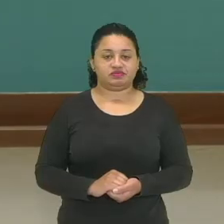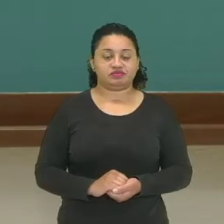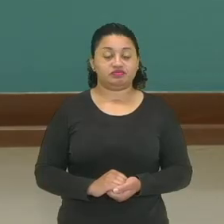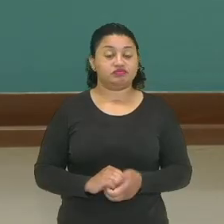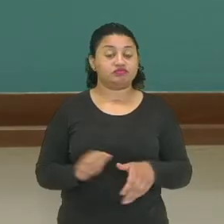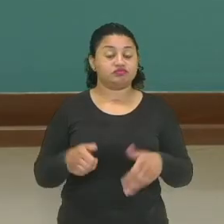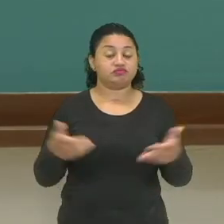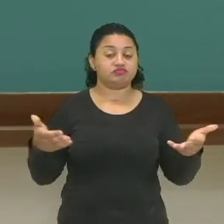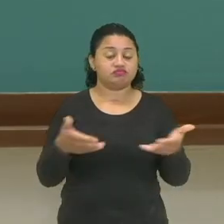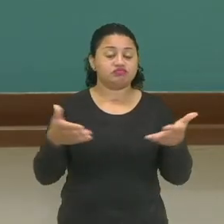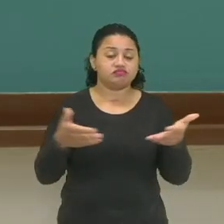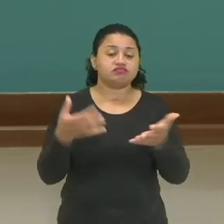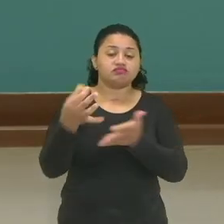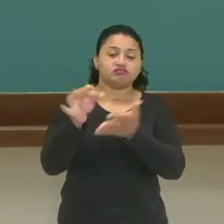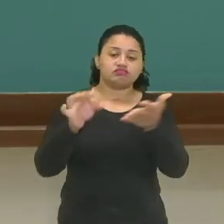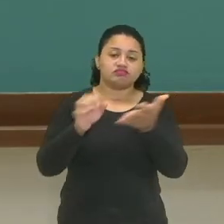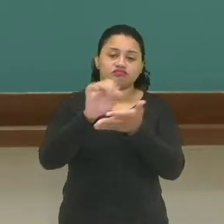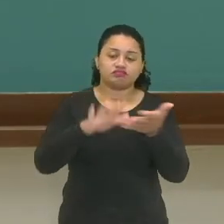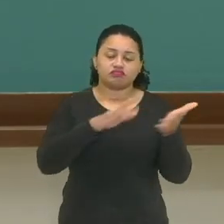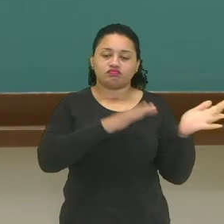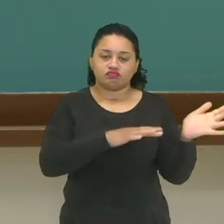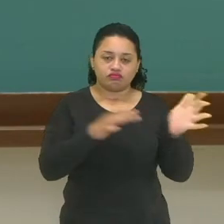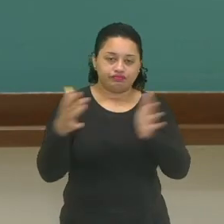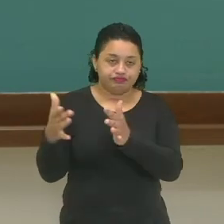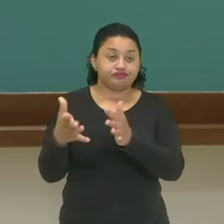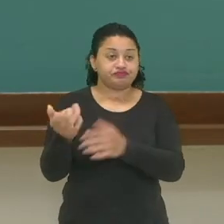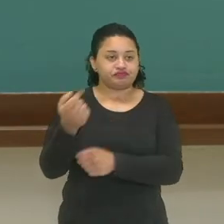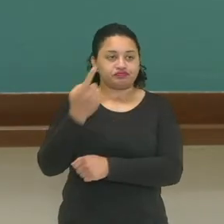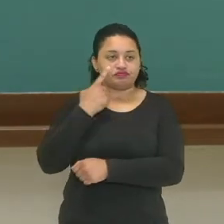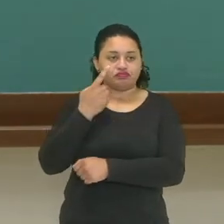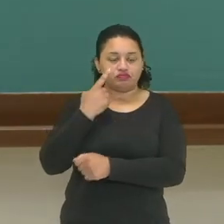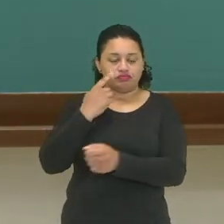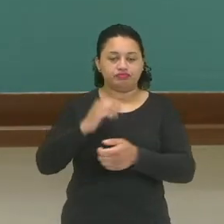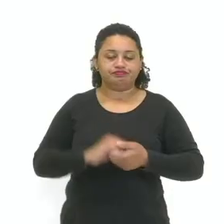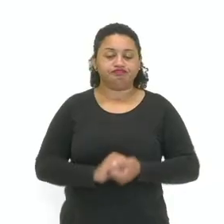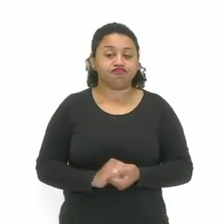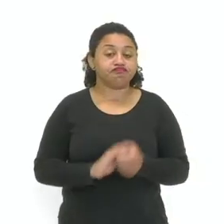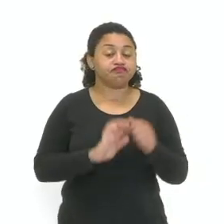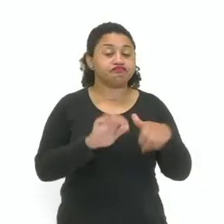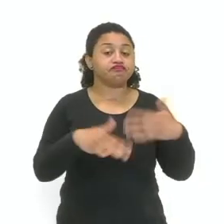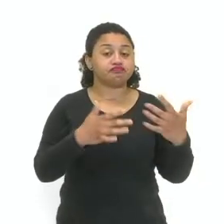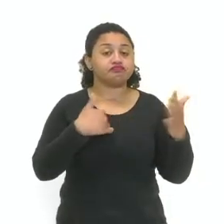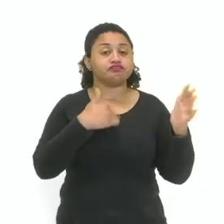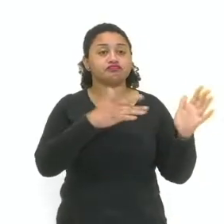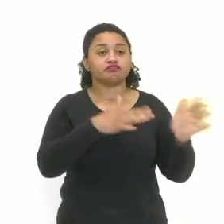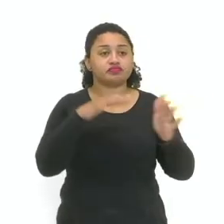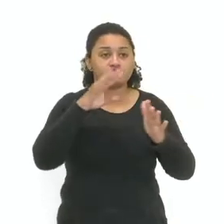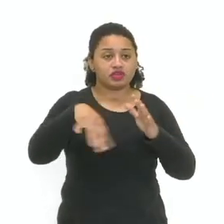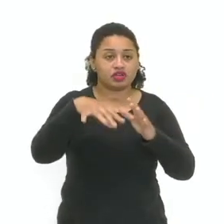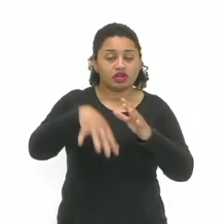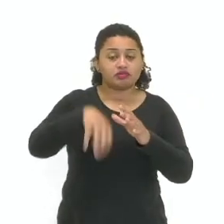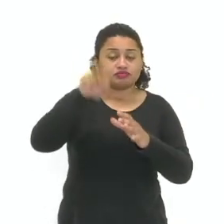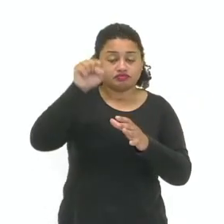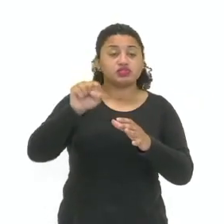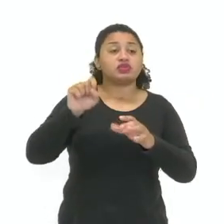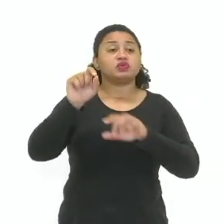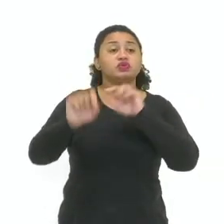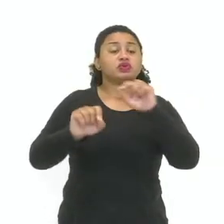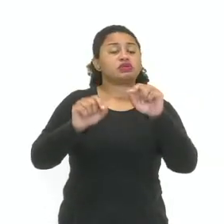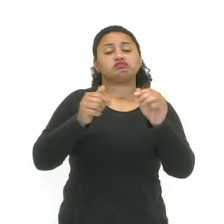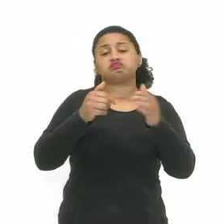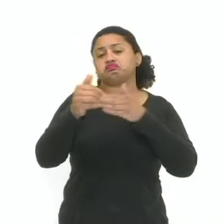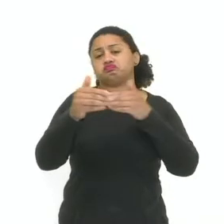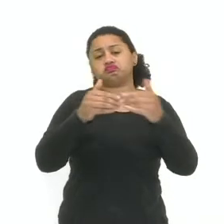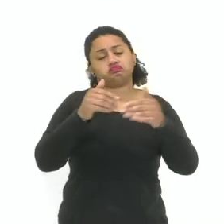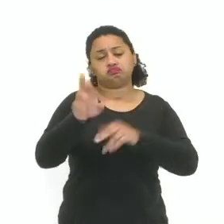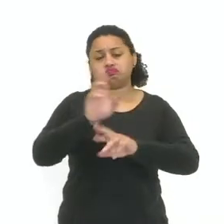vamos fazer aí a resolução passo a passo. Acompanhe comigo. Então, nós temos que a ordem de retirada das bolas não